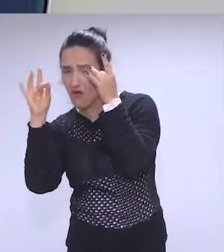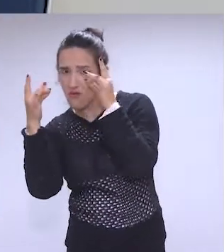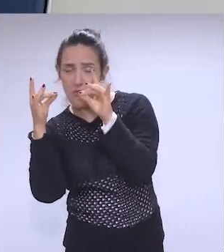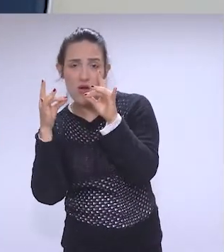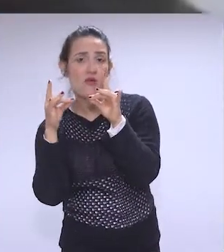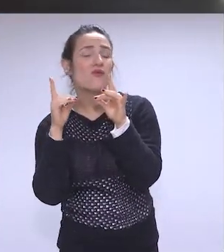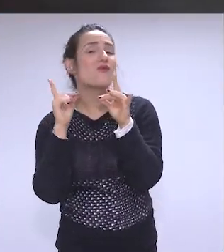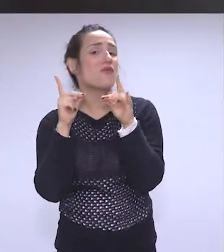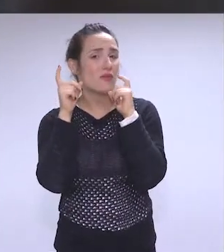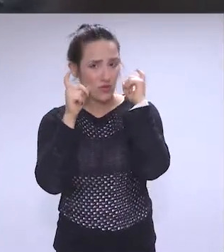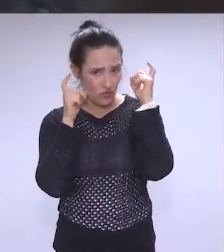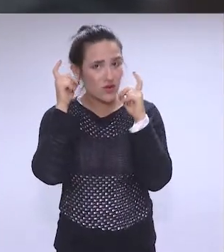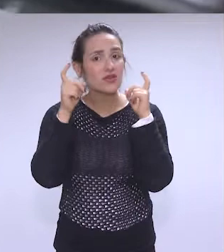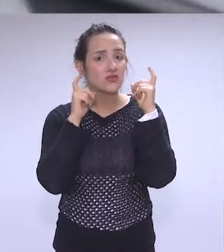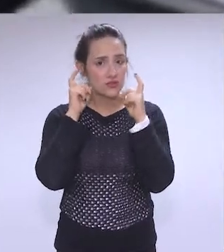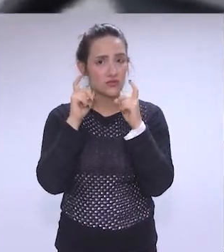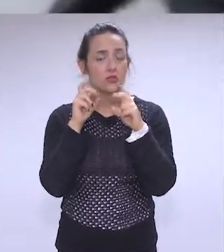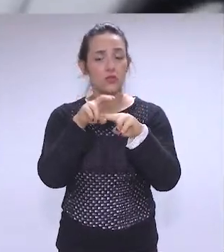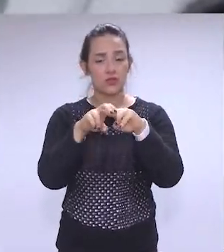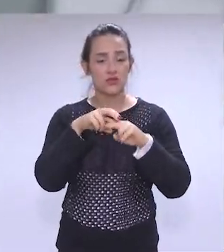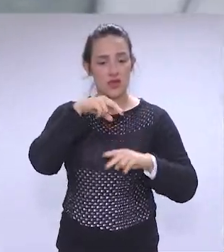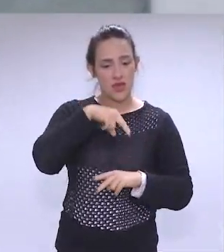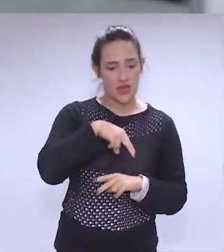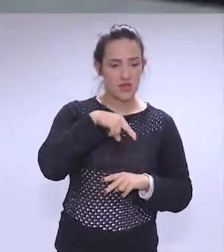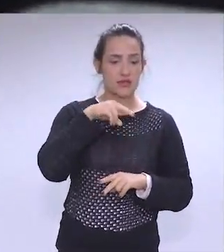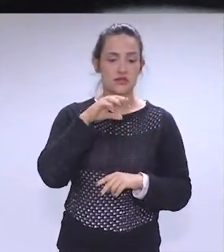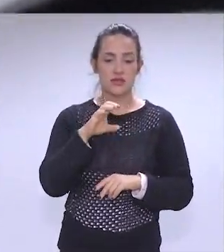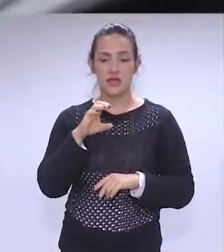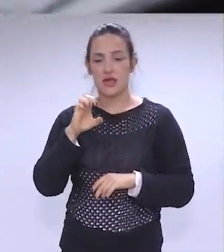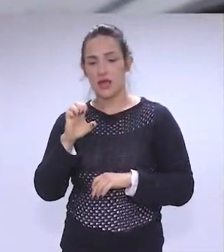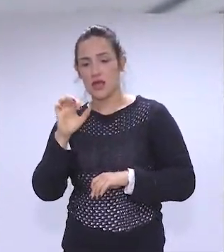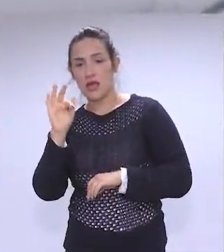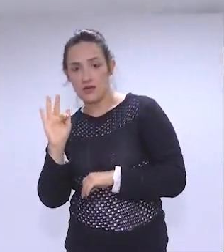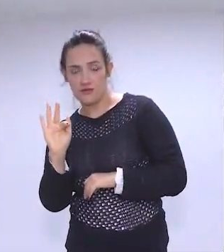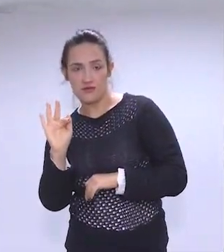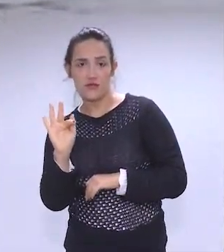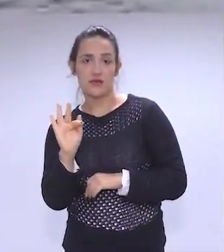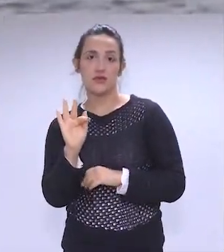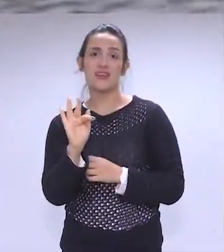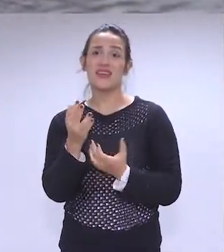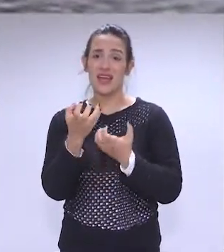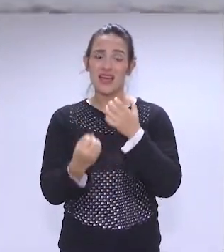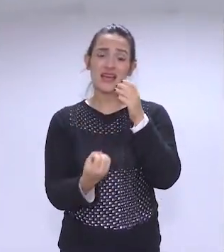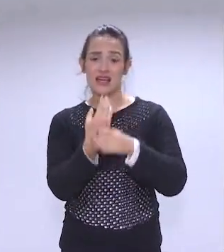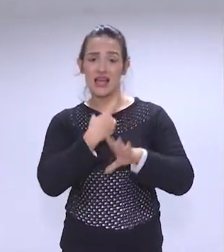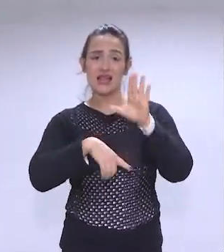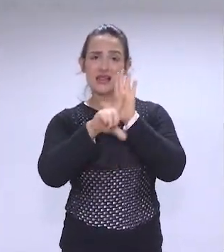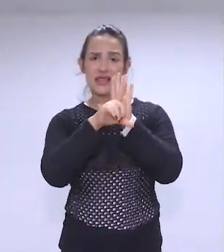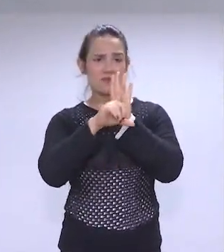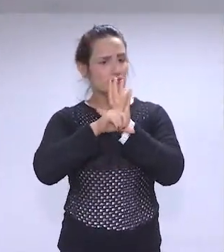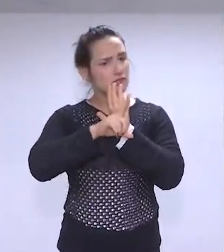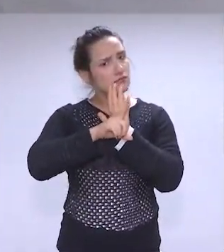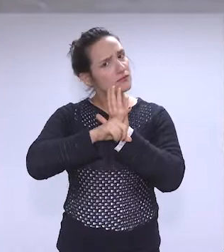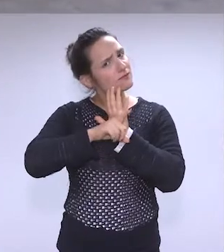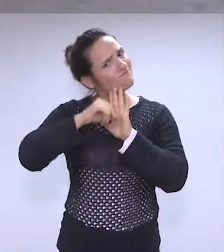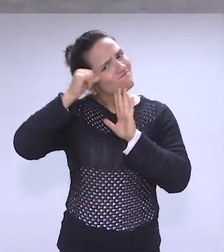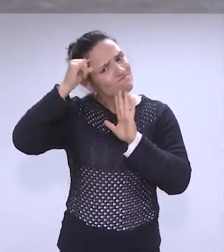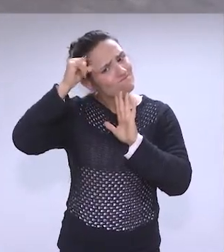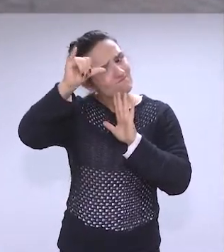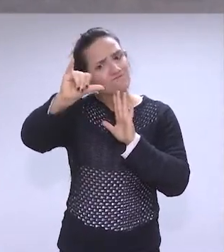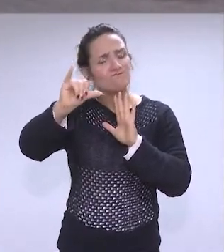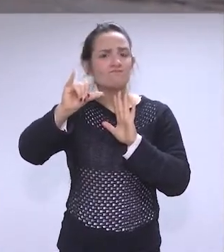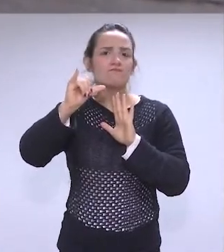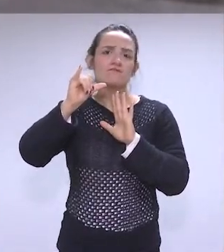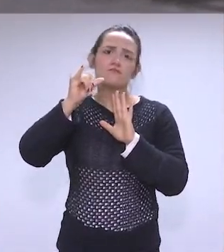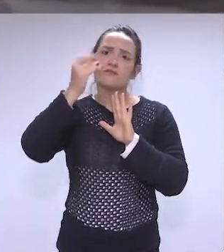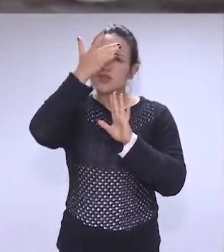a ideia do Unicef é sempre advogar para que as leis no país vão fechando essas brechas e que a gente consiga também fazer